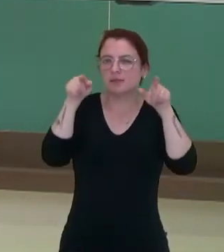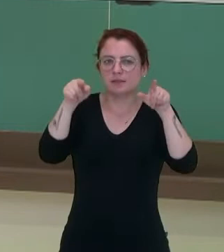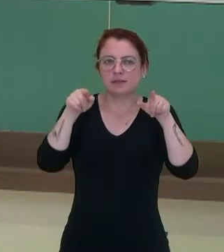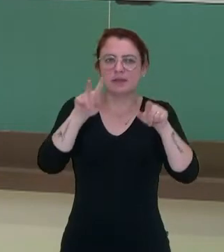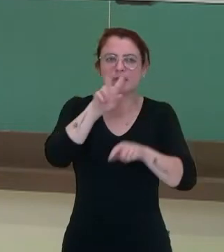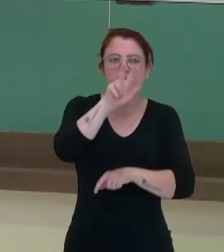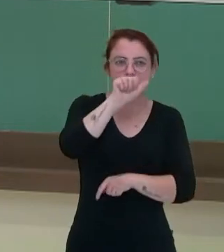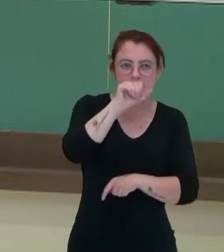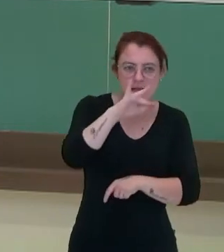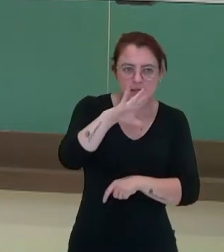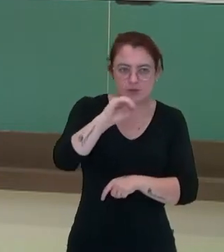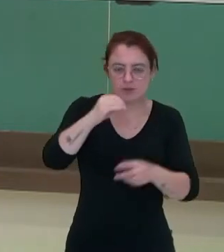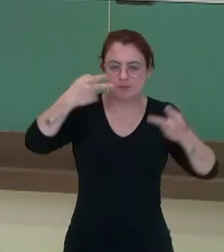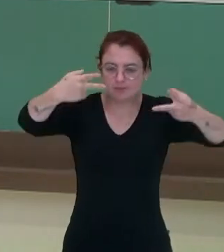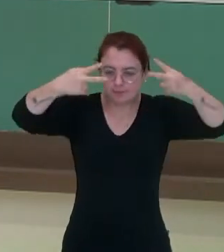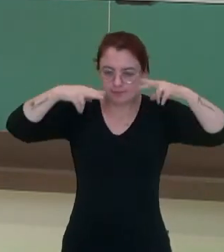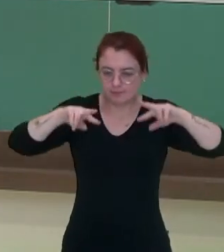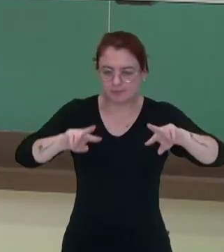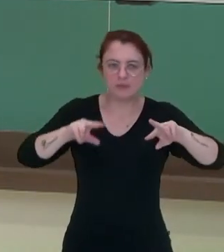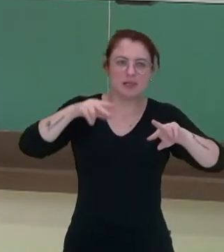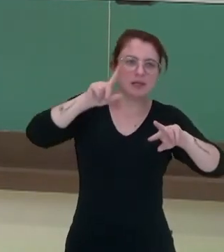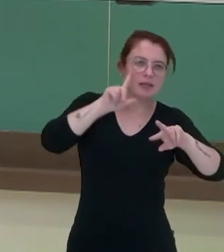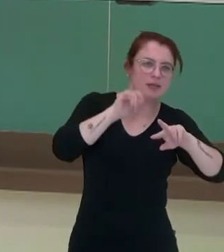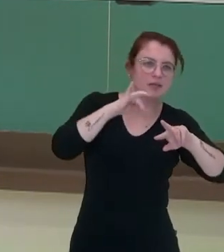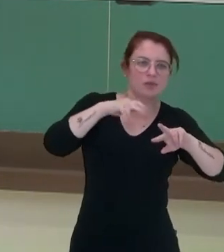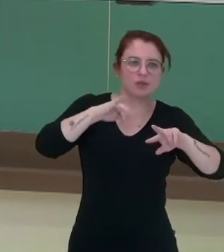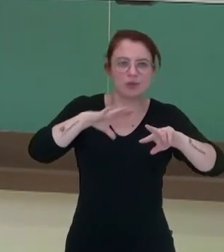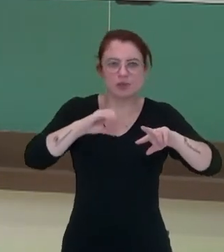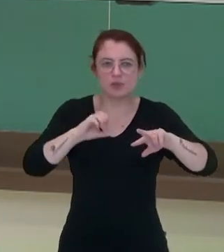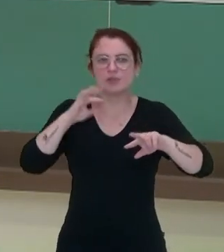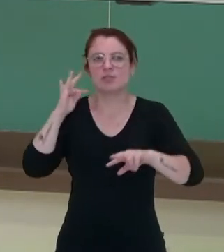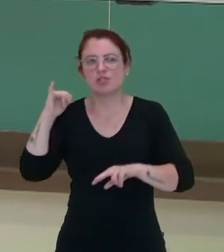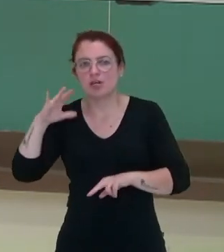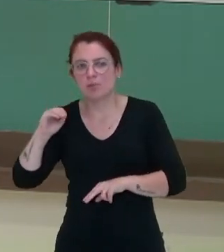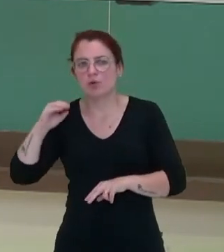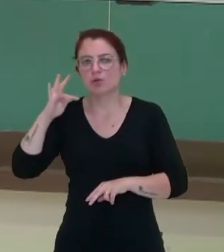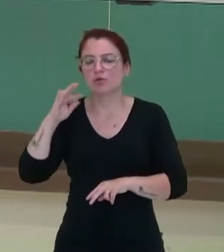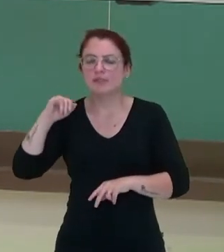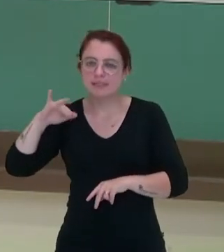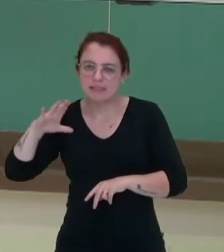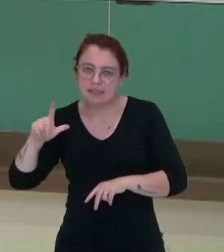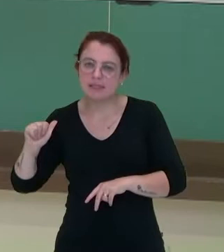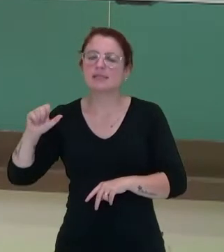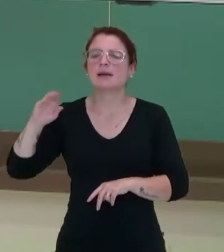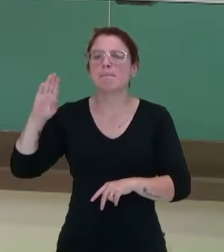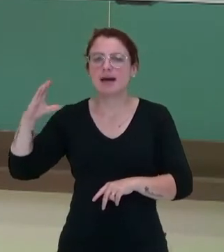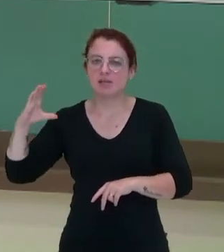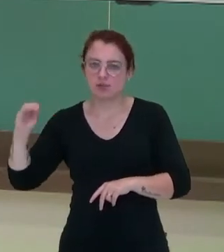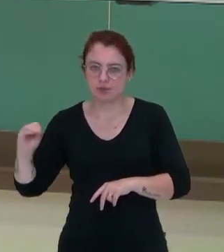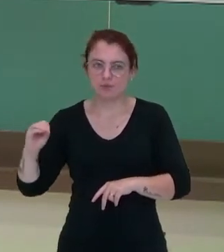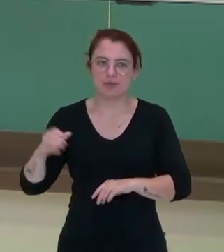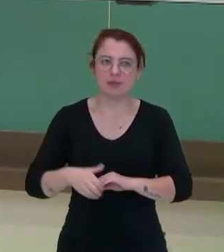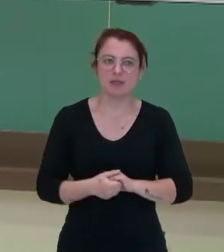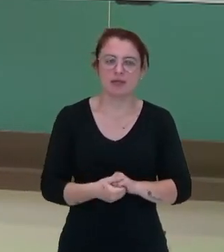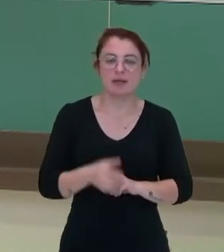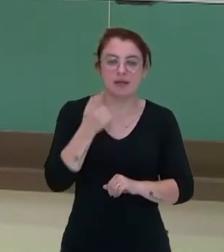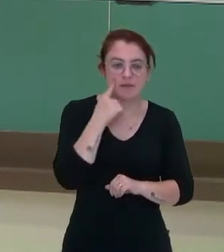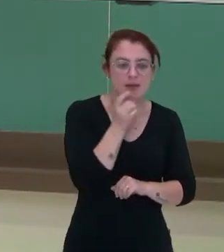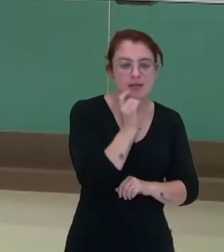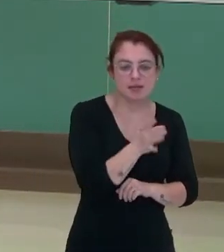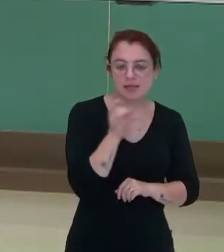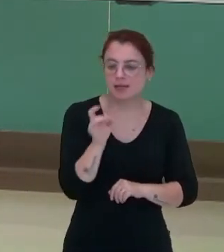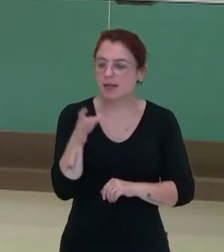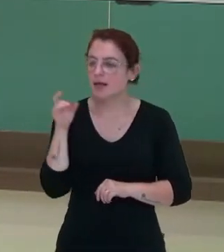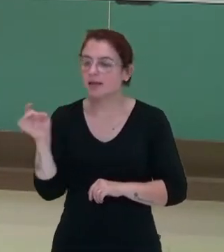vasos linfáticos, linfonodos, timo, tonsilas e o baço. E nós vamos ver cada uma